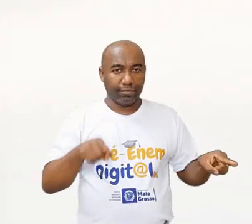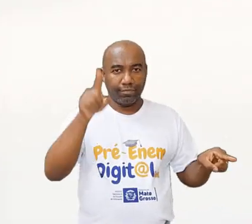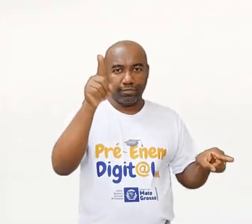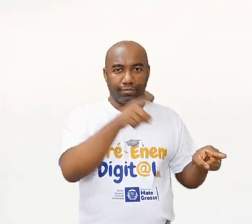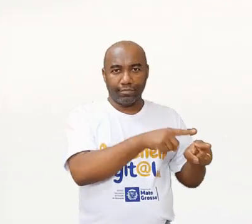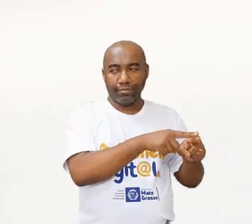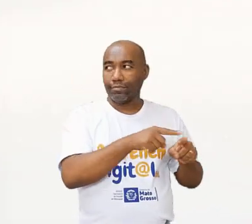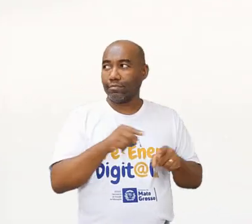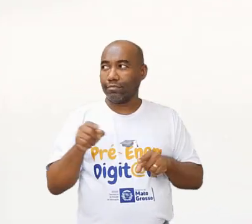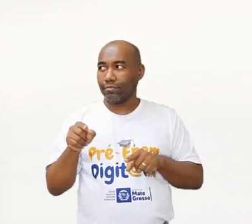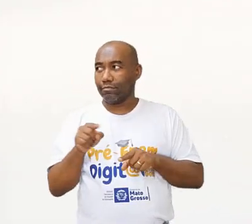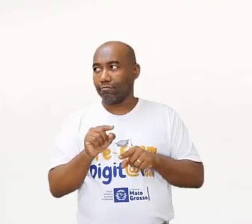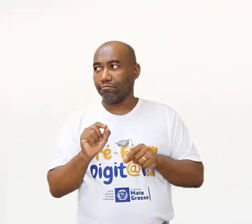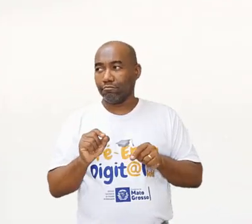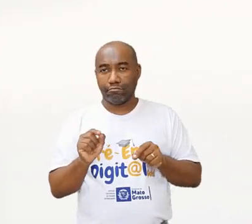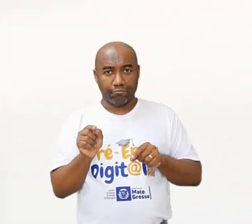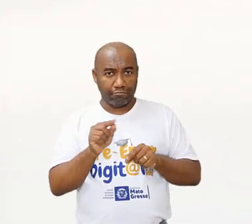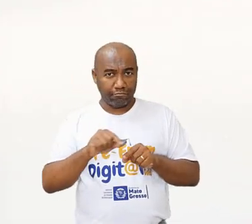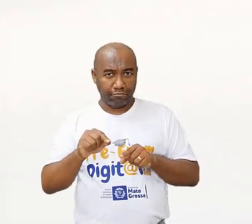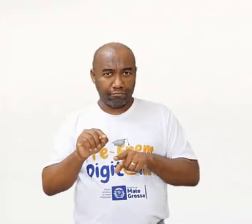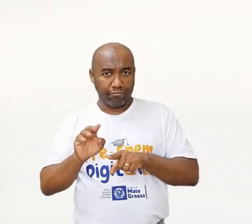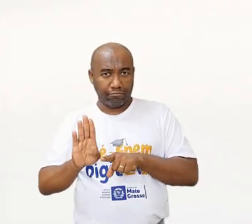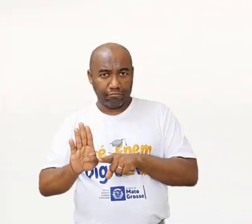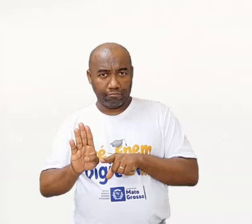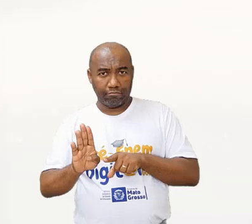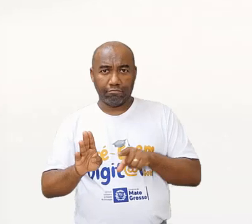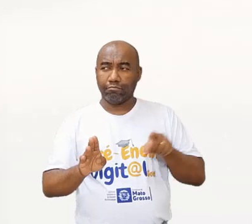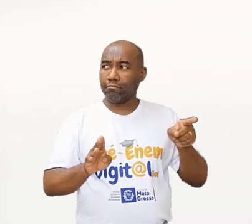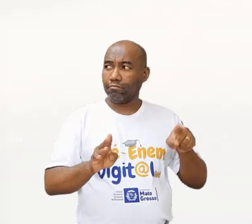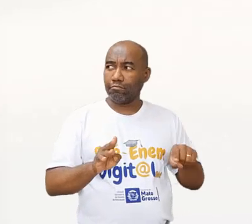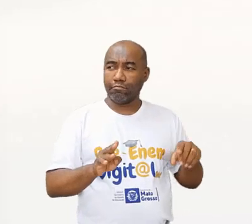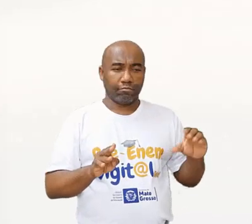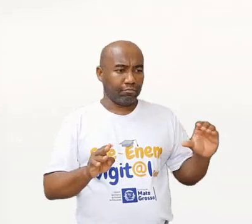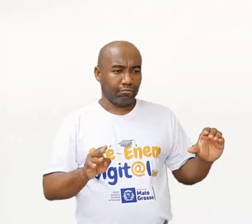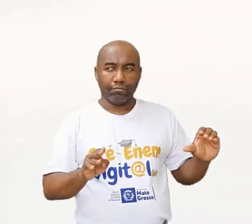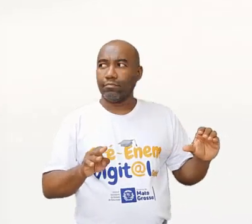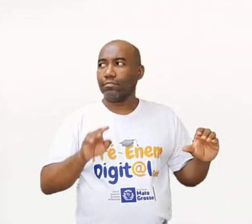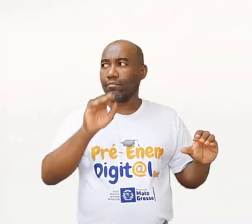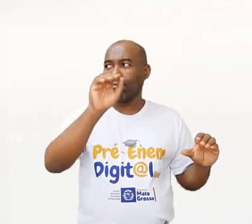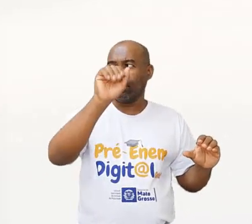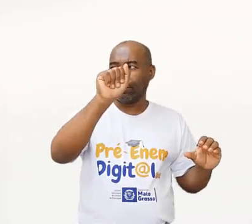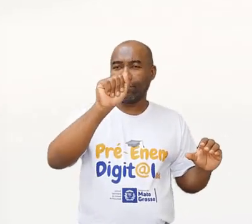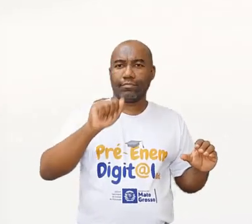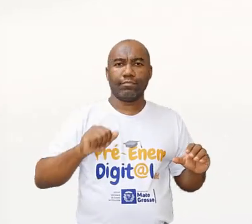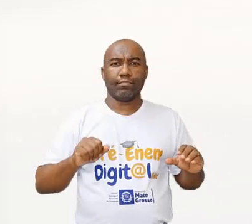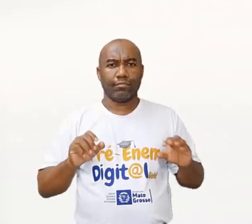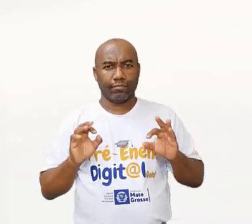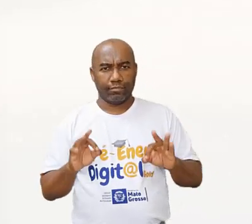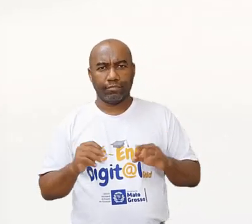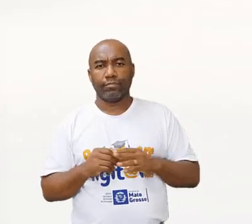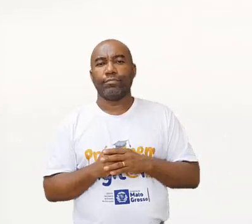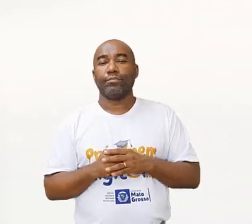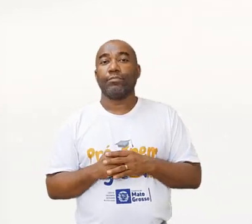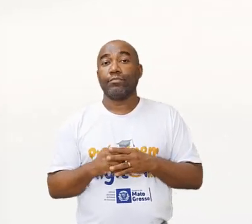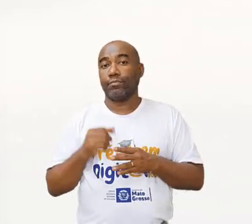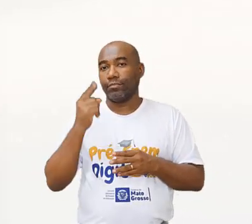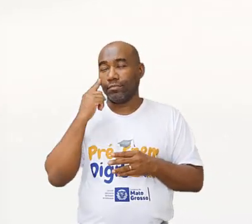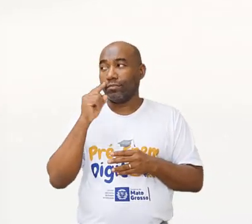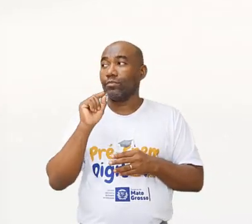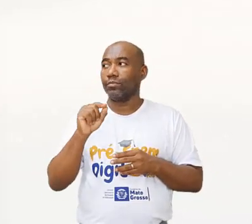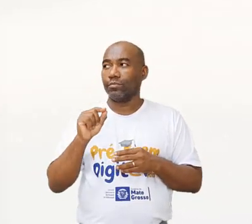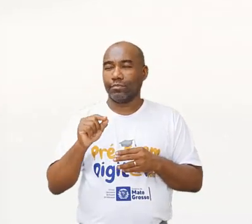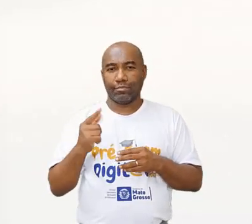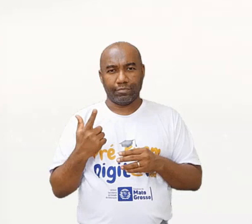repara o ângulo rosto tá no pé tá só colocar uma exposição fica melhor para a gente trabalhar eu vou fazer um ponto